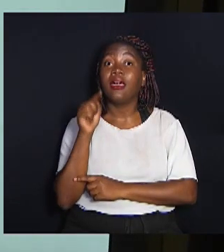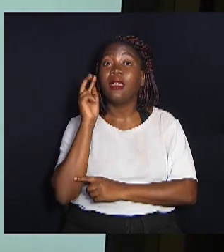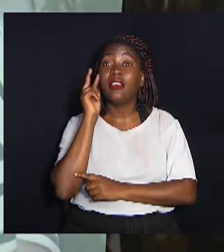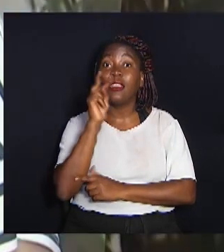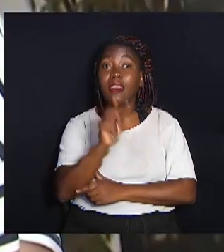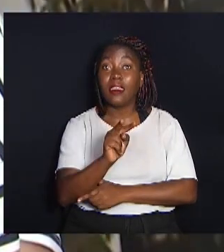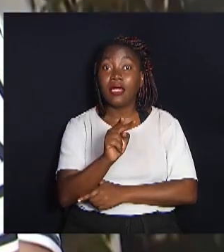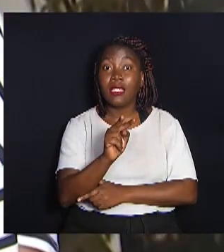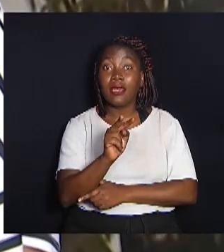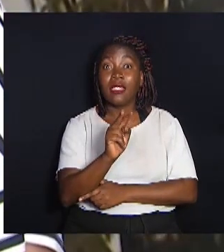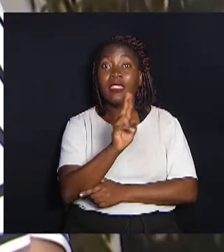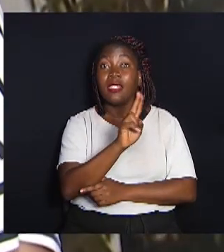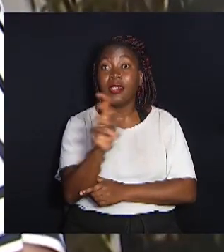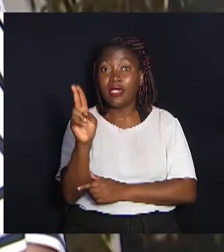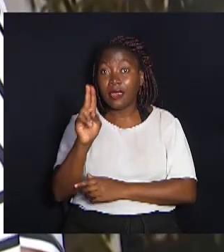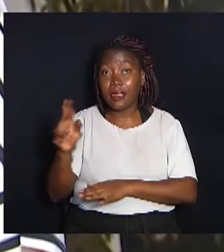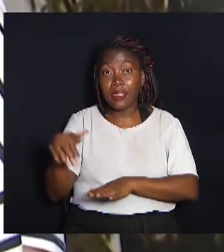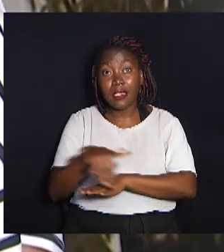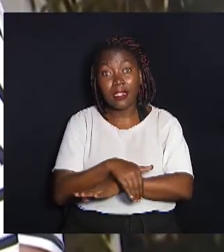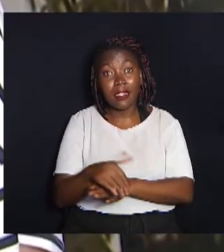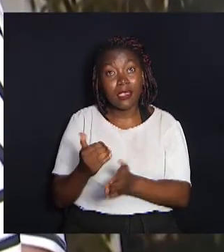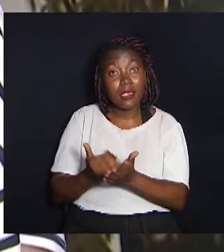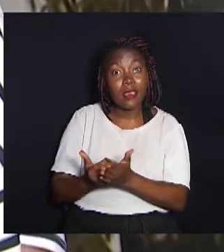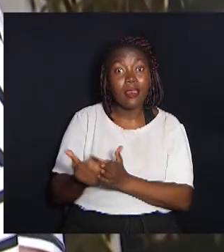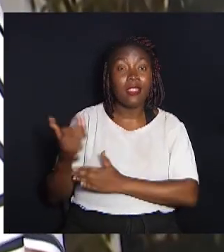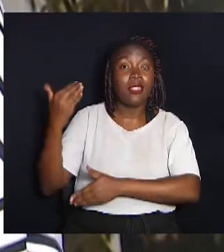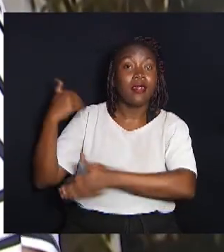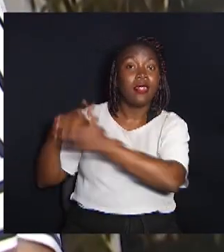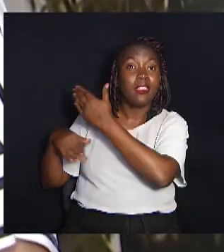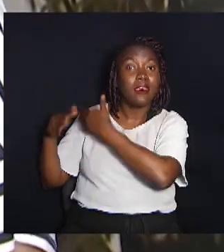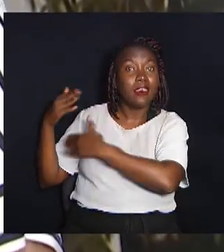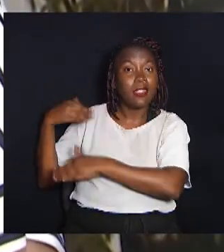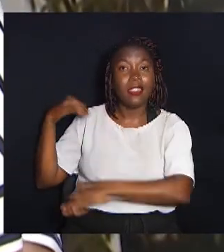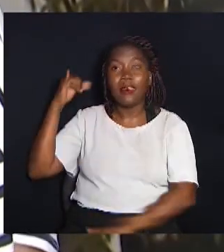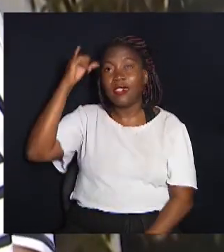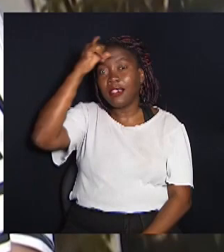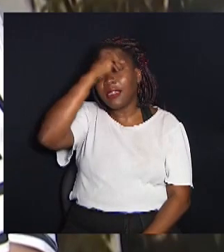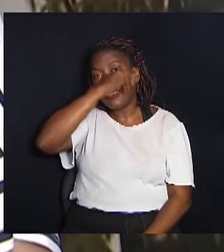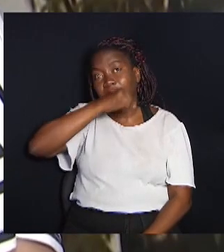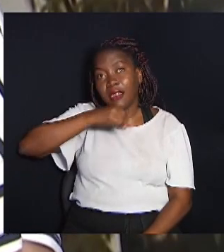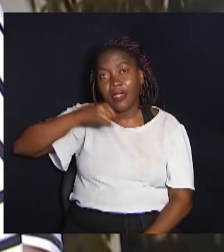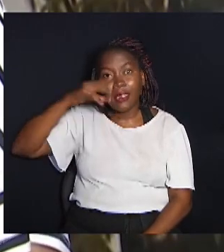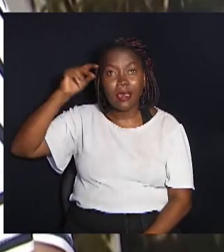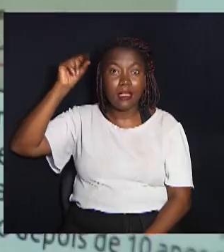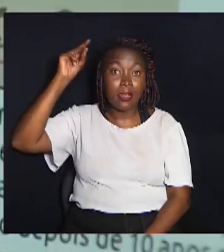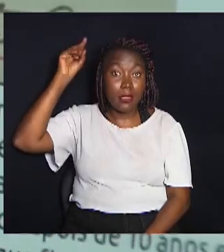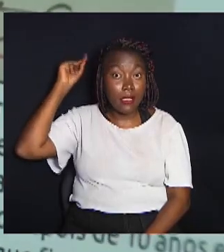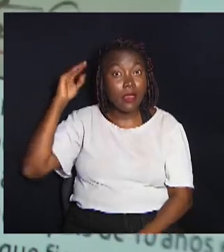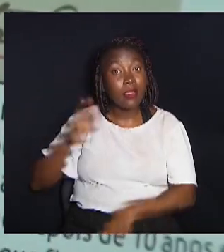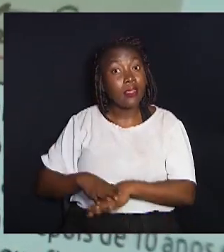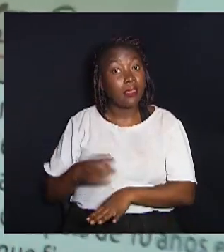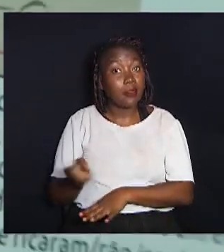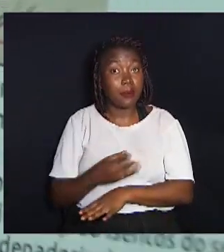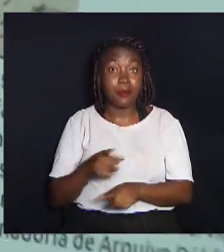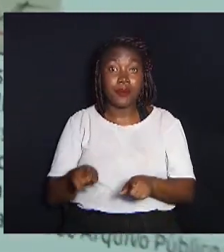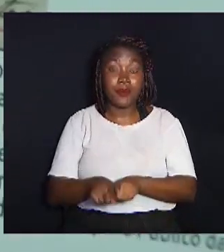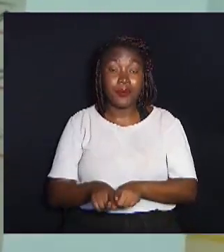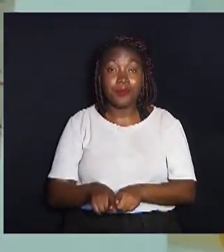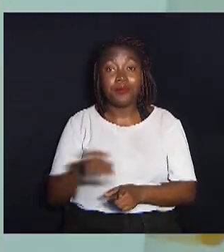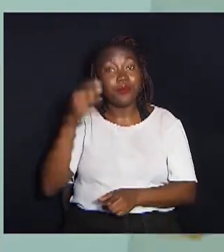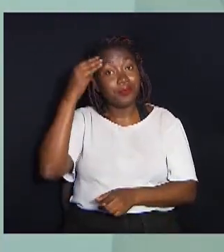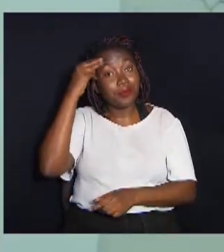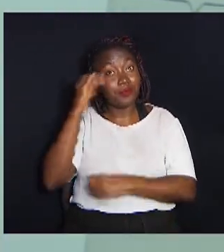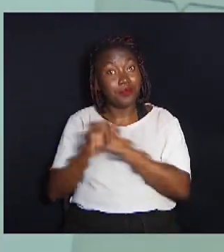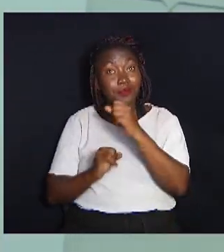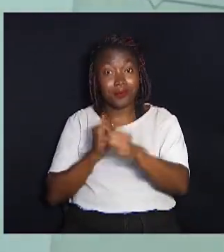a denominação da rua desde daquela época mais antiga mesmo, e livros mais recentes também. O memorial online também vai